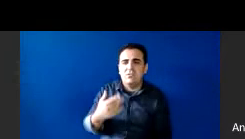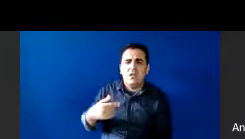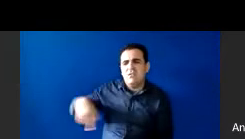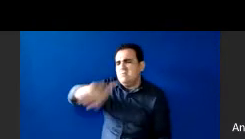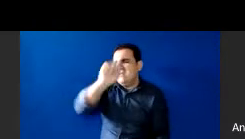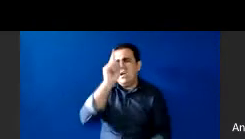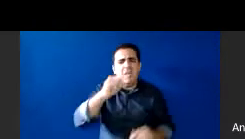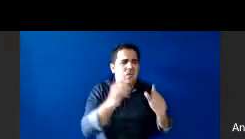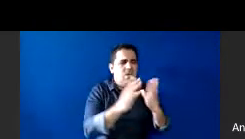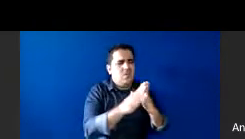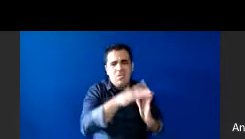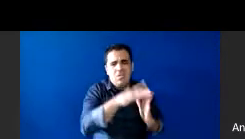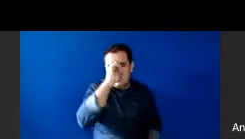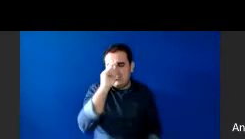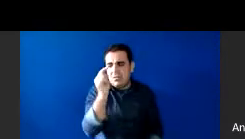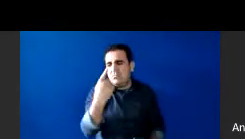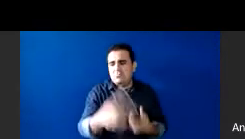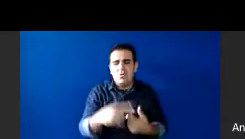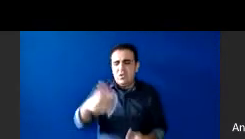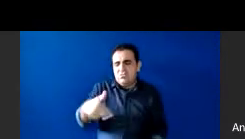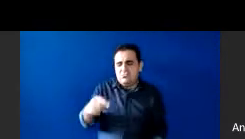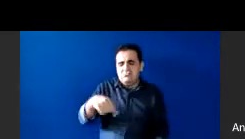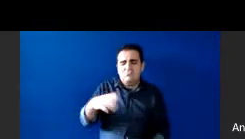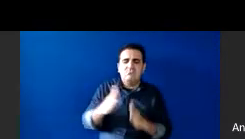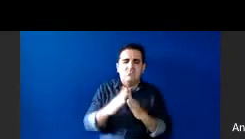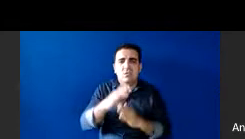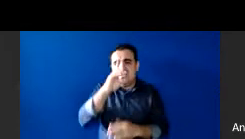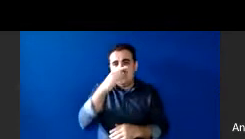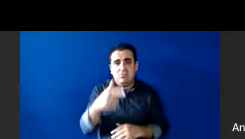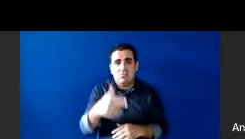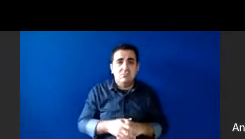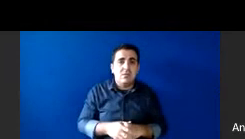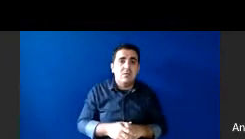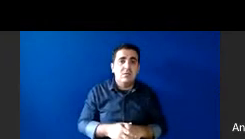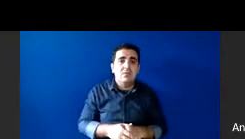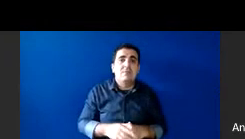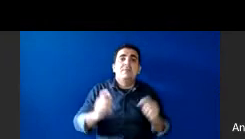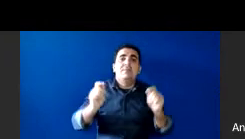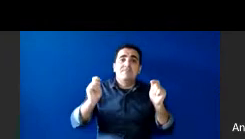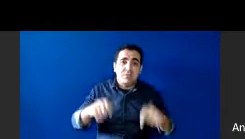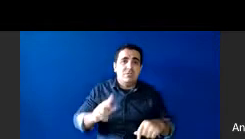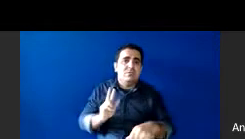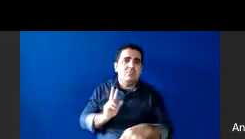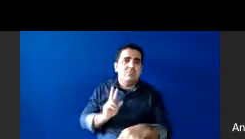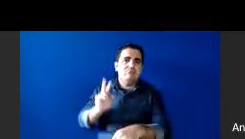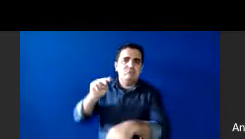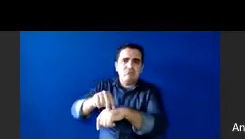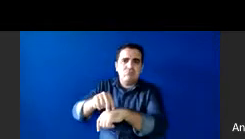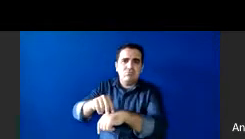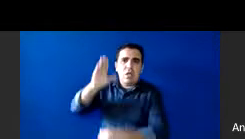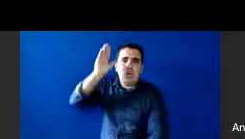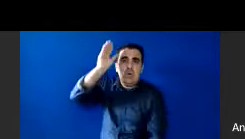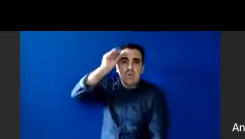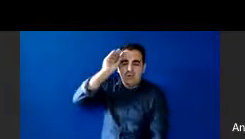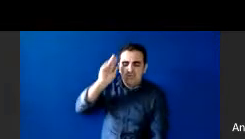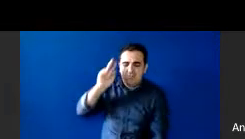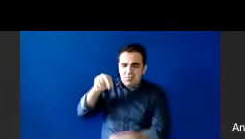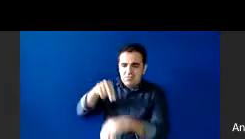em outra unidade, vai ali, porque aqui a gente está sem o DIU. Mas nós precisamos sair desse lugar de acomodação,